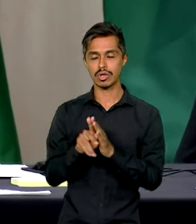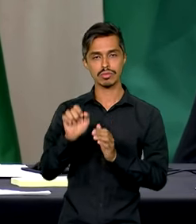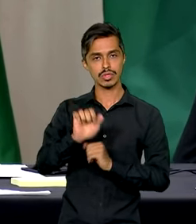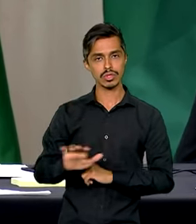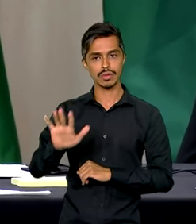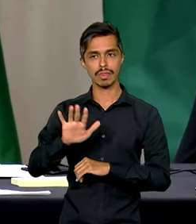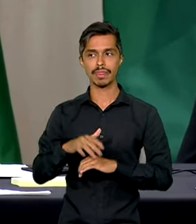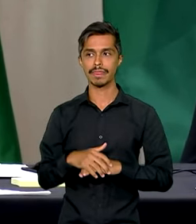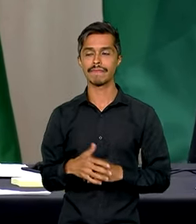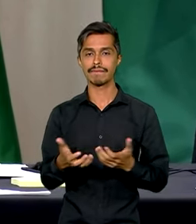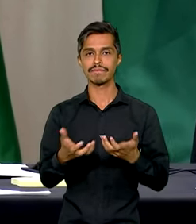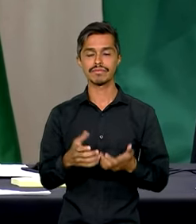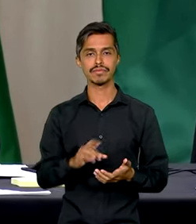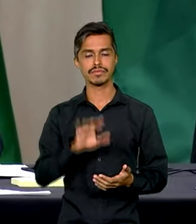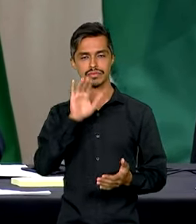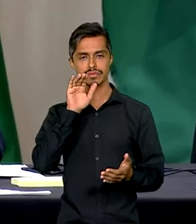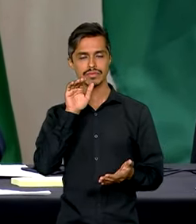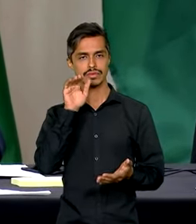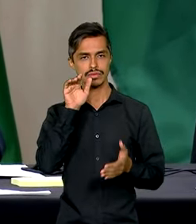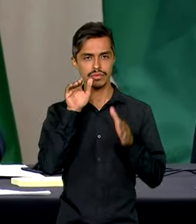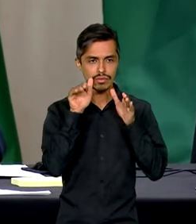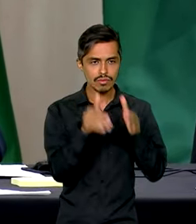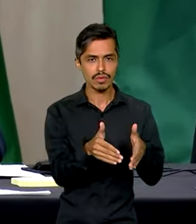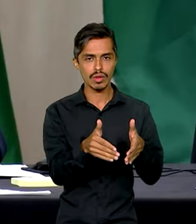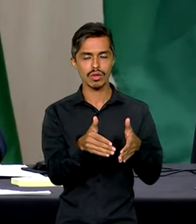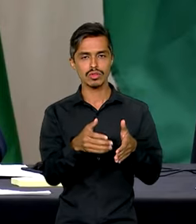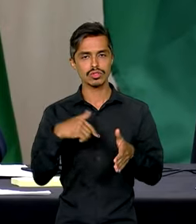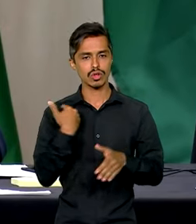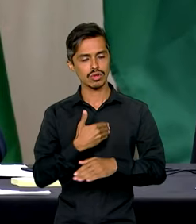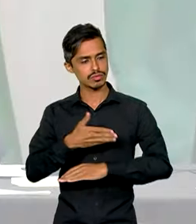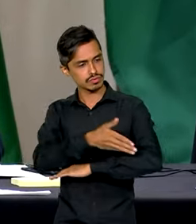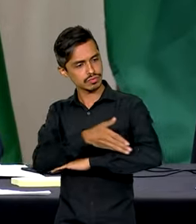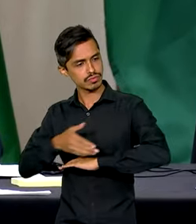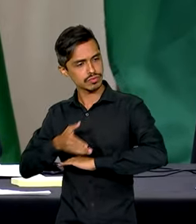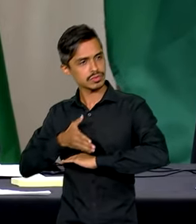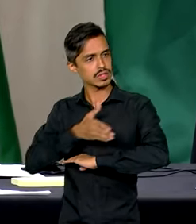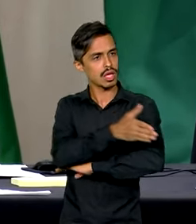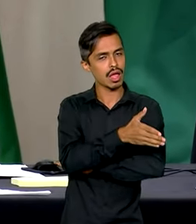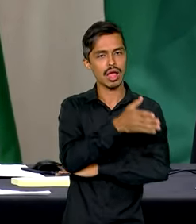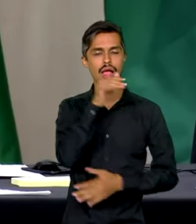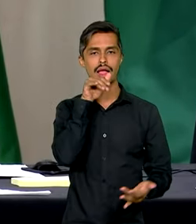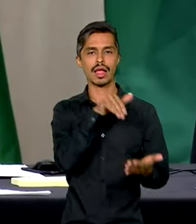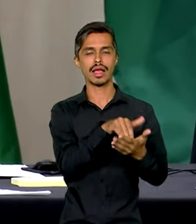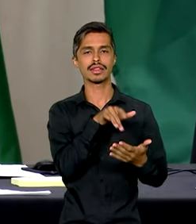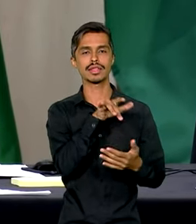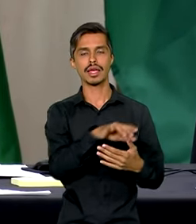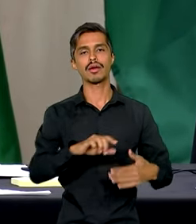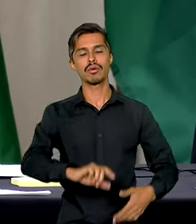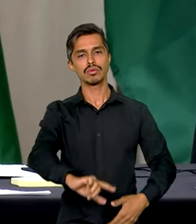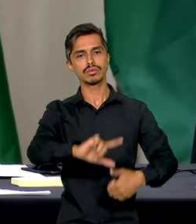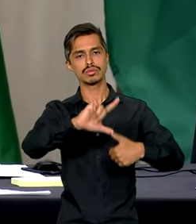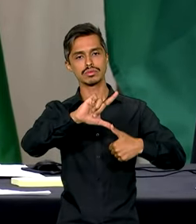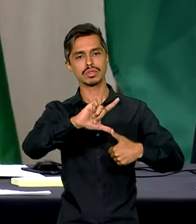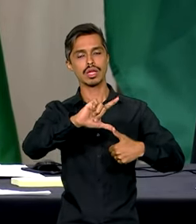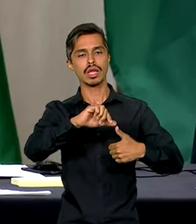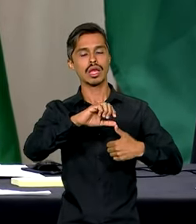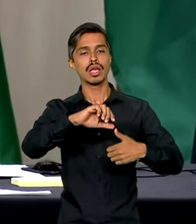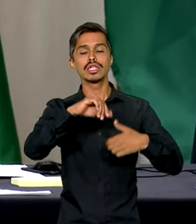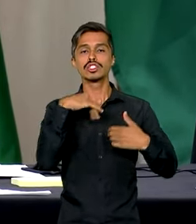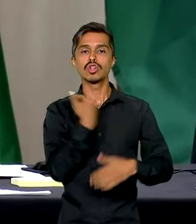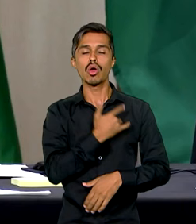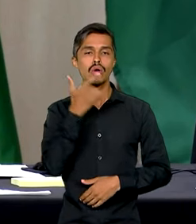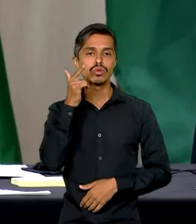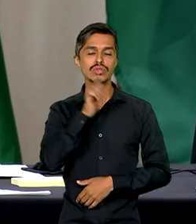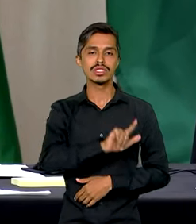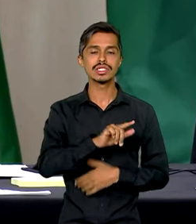literalmente pavimentar nosso caminho para o Caribe abriremos corredores capazes de suprir